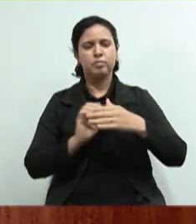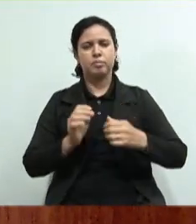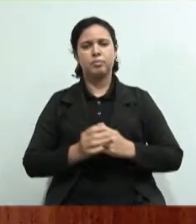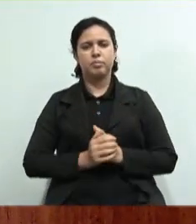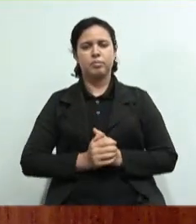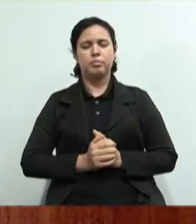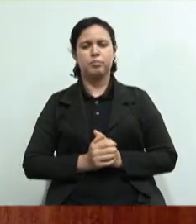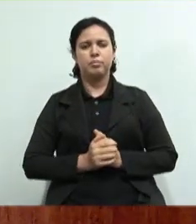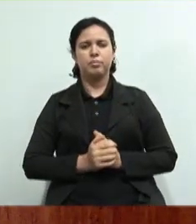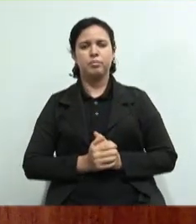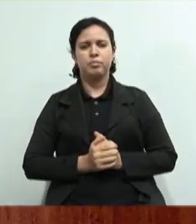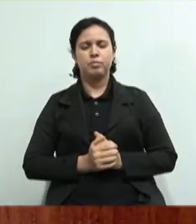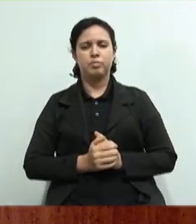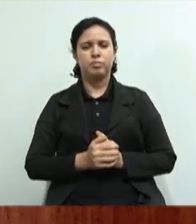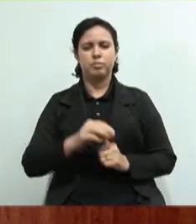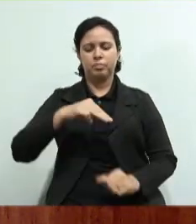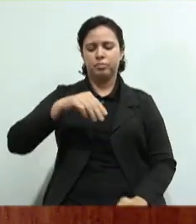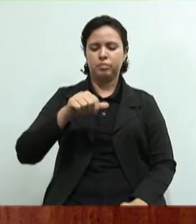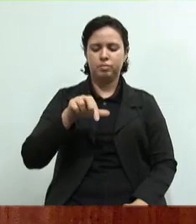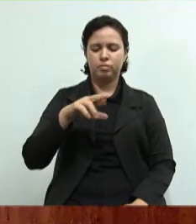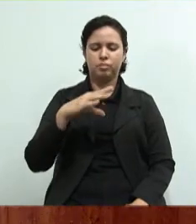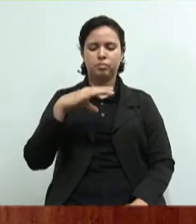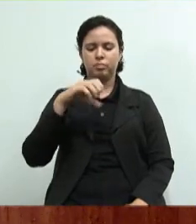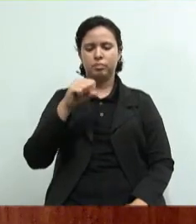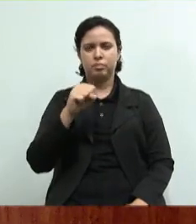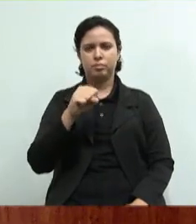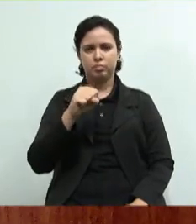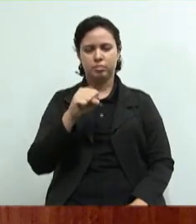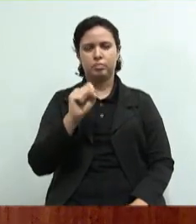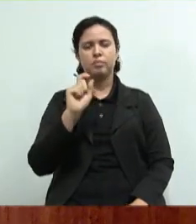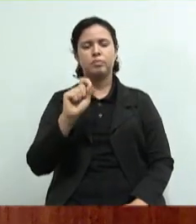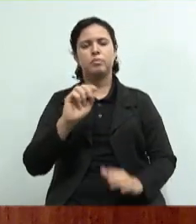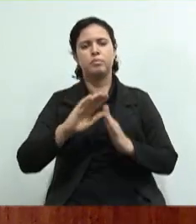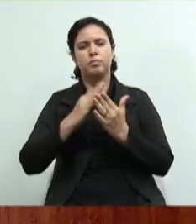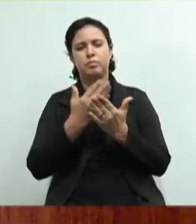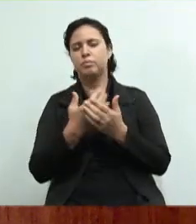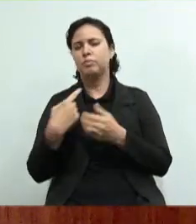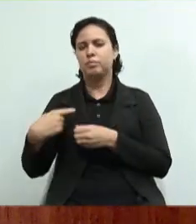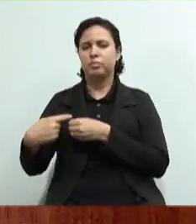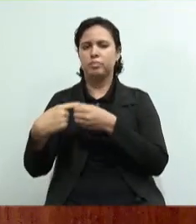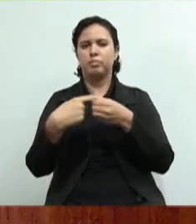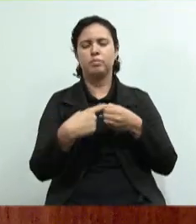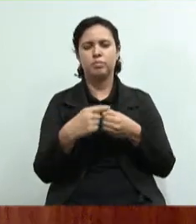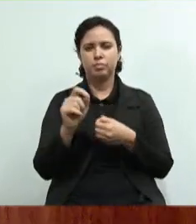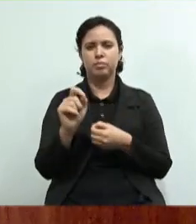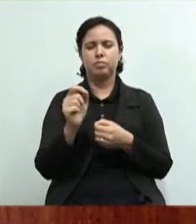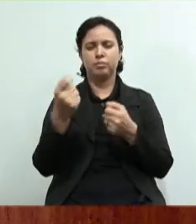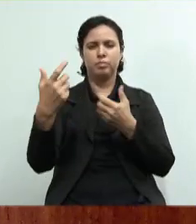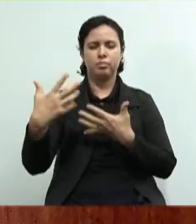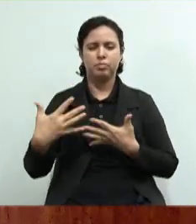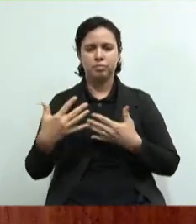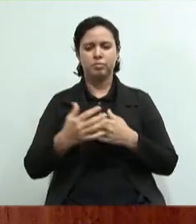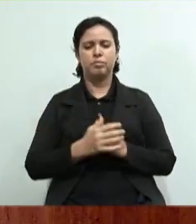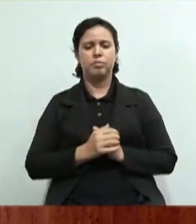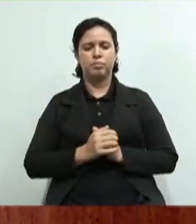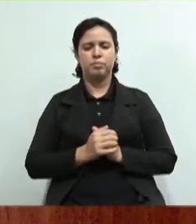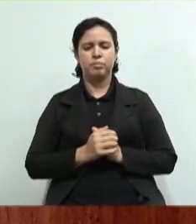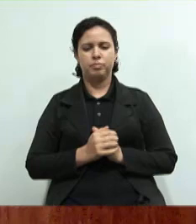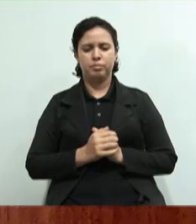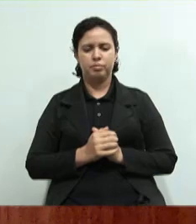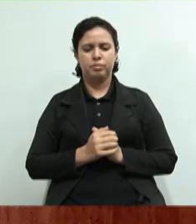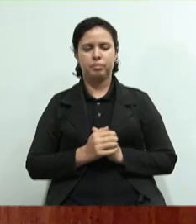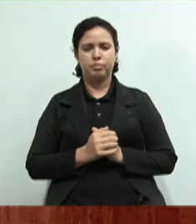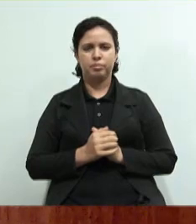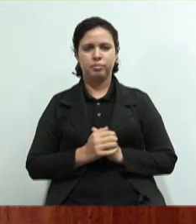foi o da Anaíse. Tem o Marcos Silva, da escola Maternal. Ele diz aqui, deixa eu só abrir o